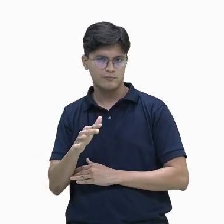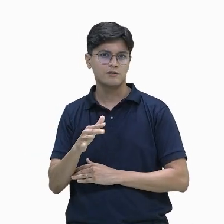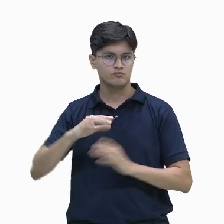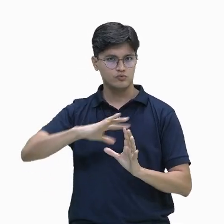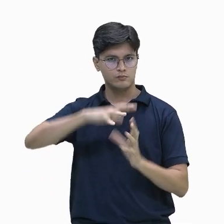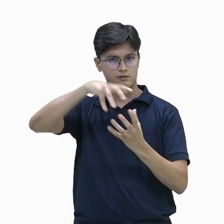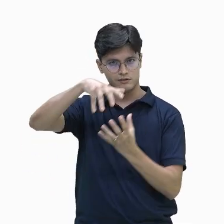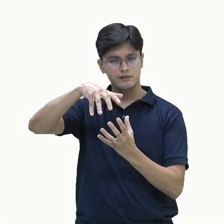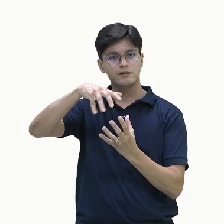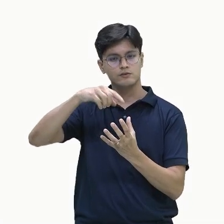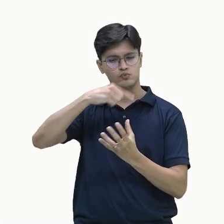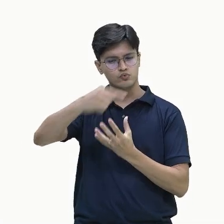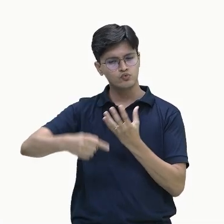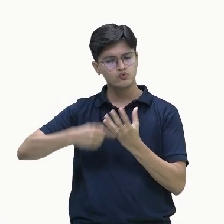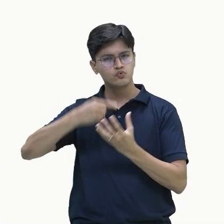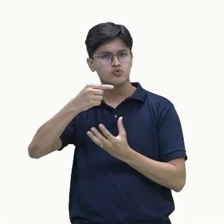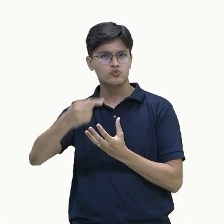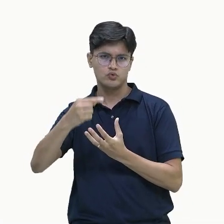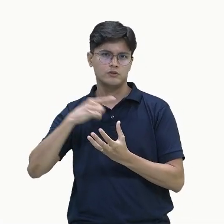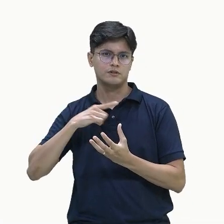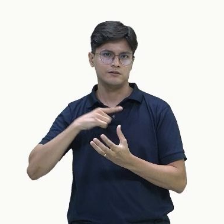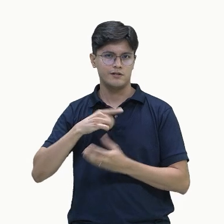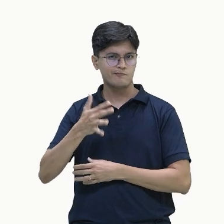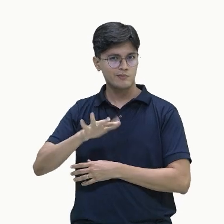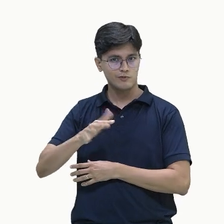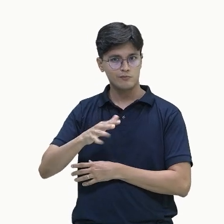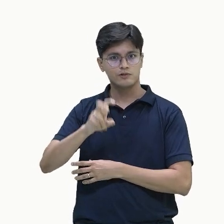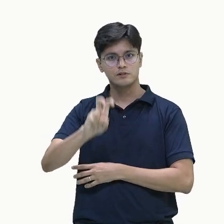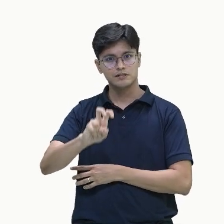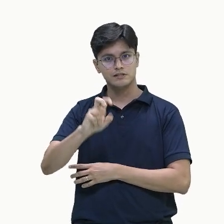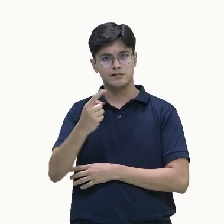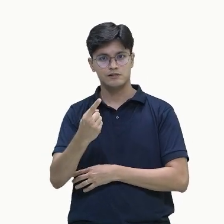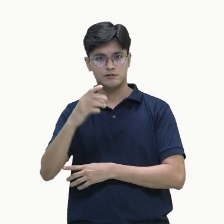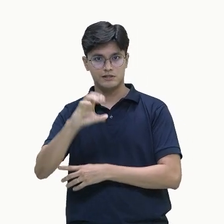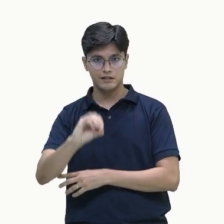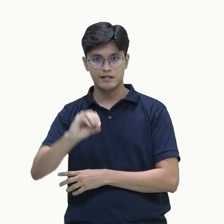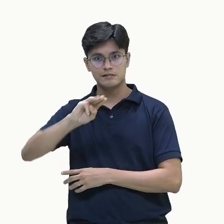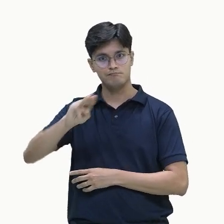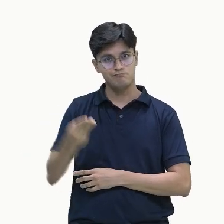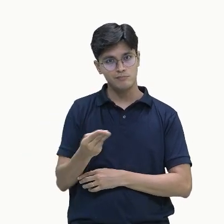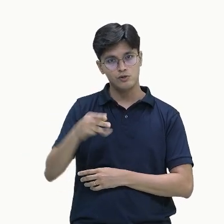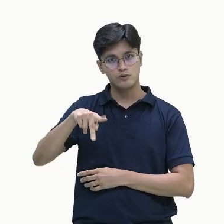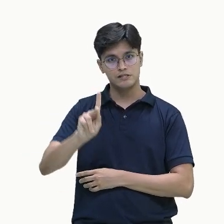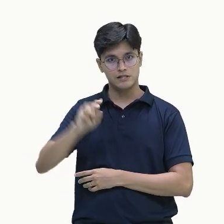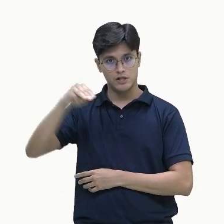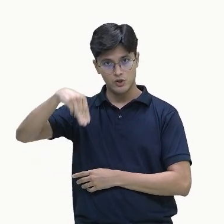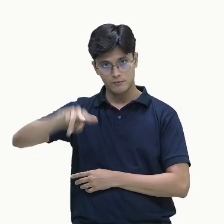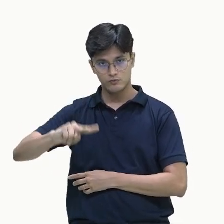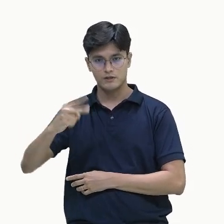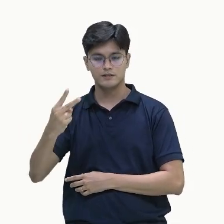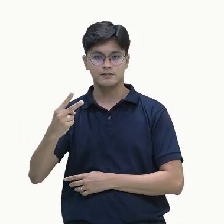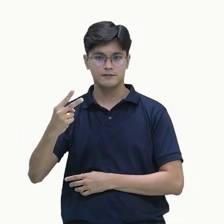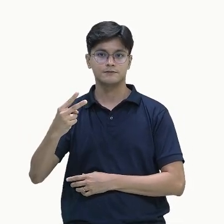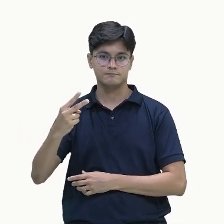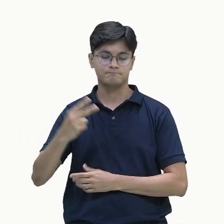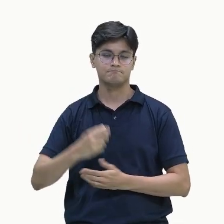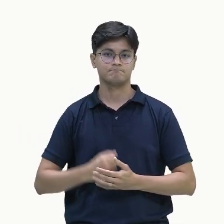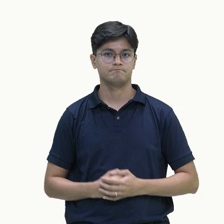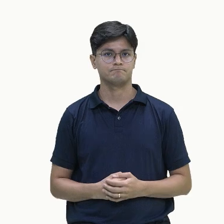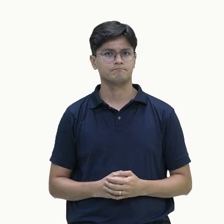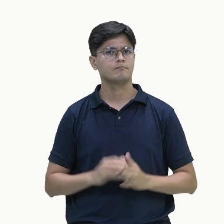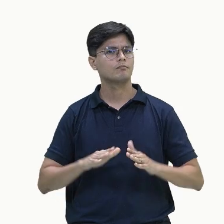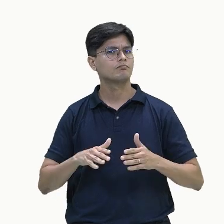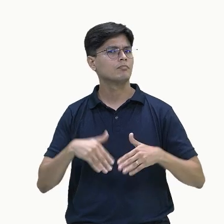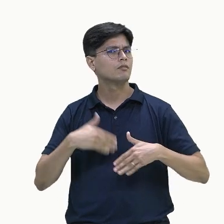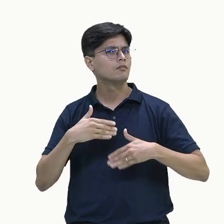planeta, né? Nós temos aproximadamente 510 milhões de quilômetros quadrados. E aí, aquele